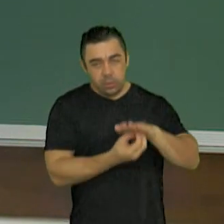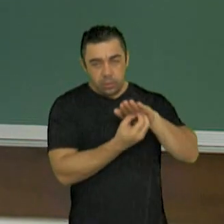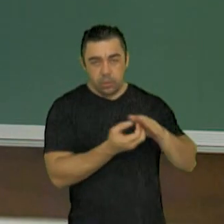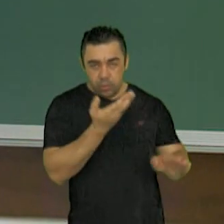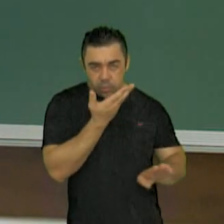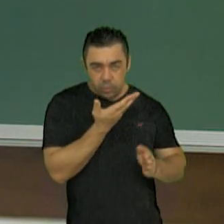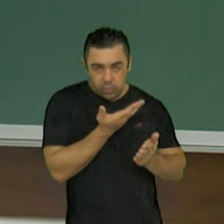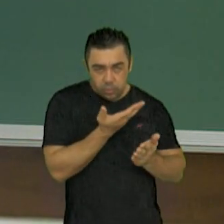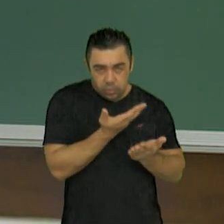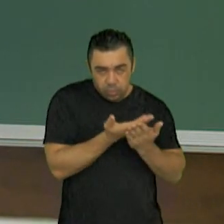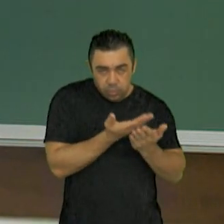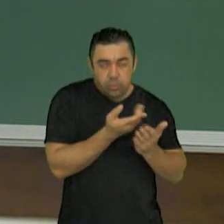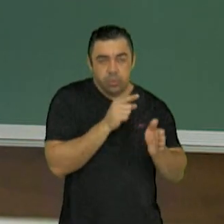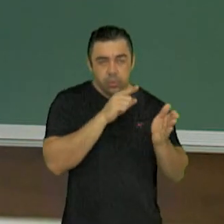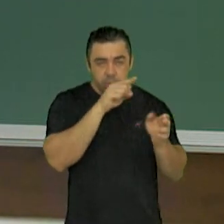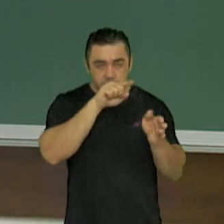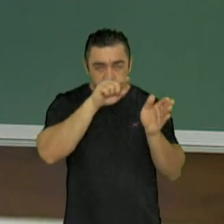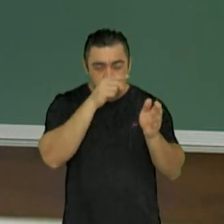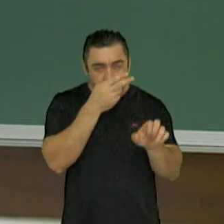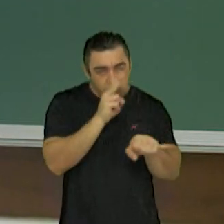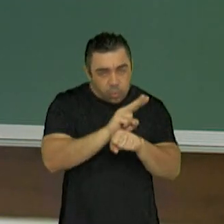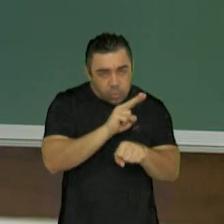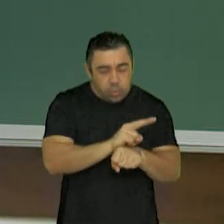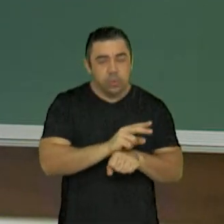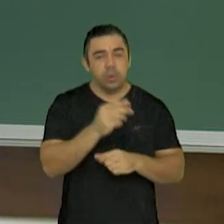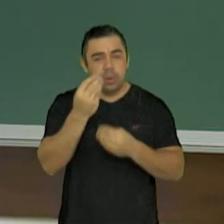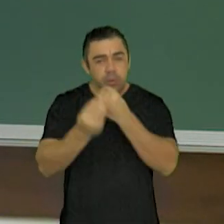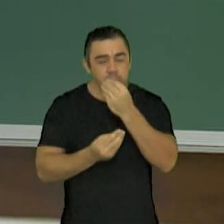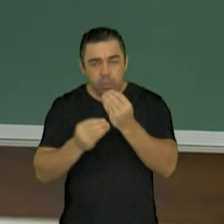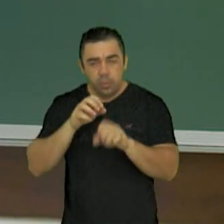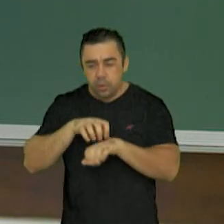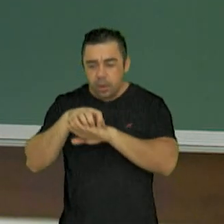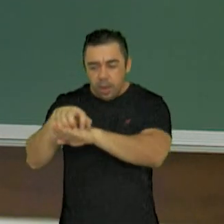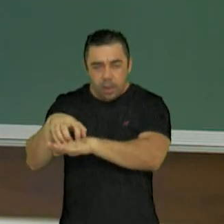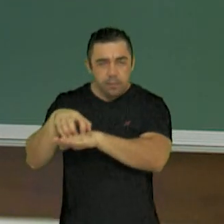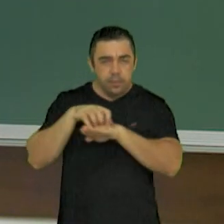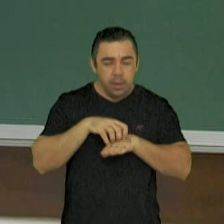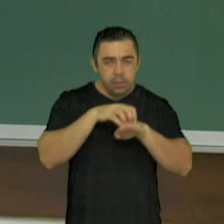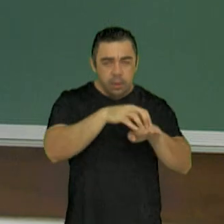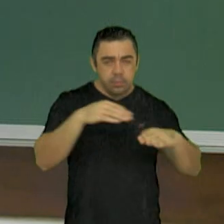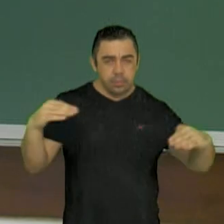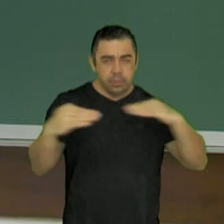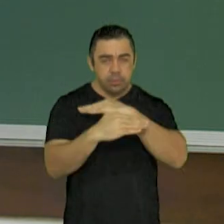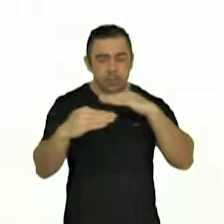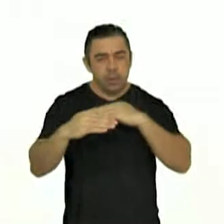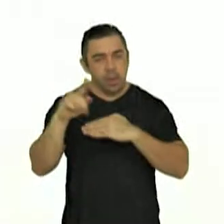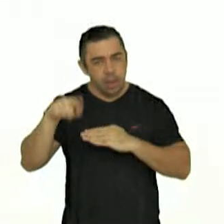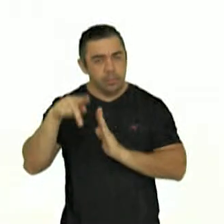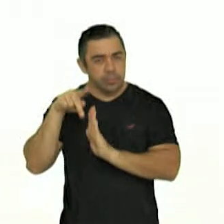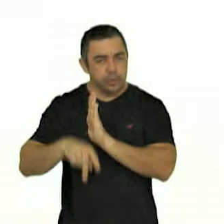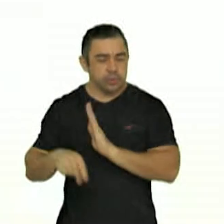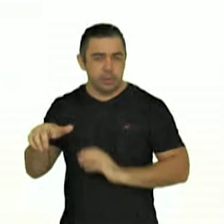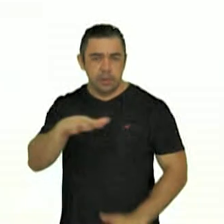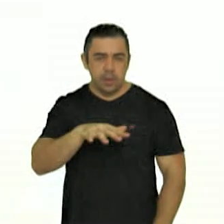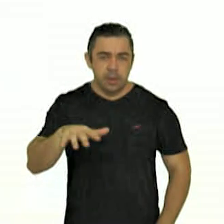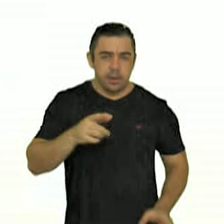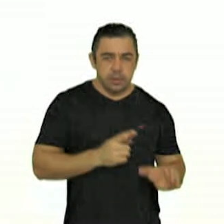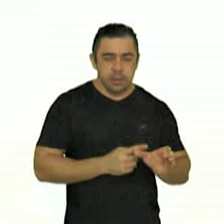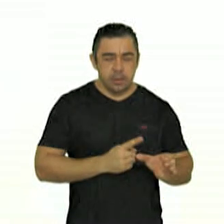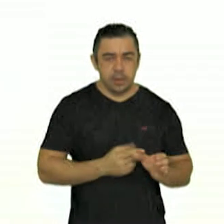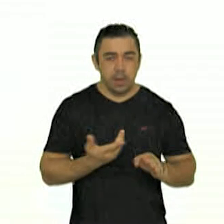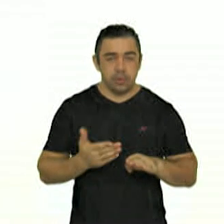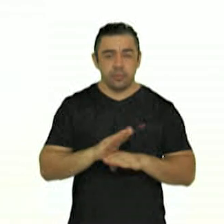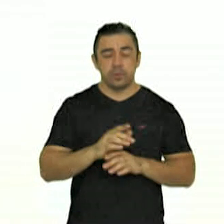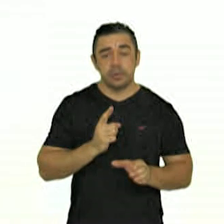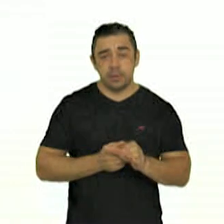disso, desse sistema de transportes. Colabora, o projeto de mobilidade urbana, né, colabora com os municípios e